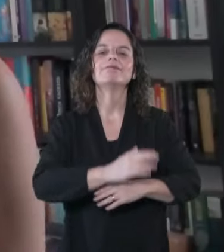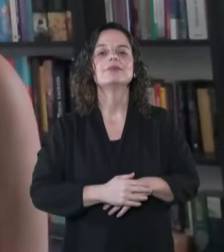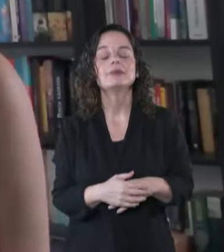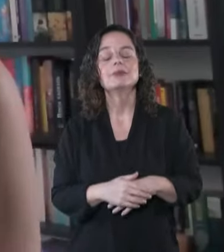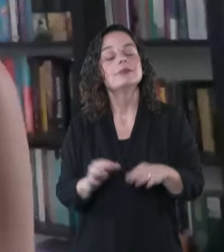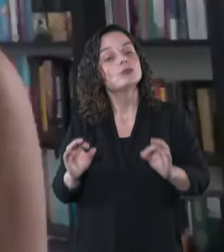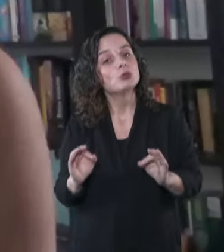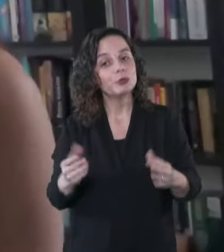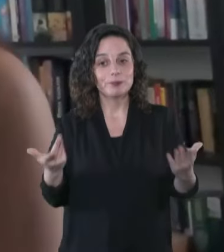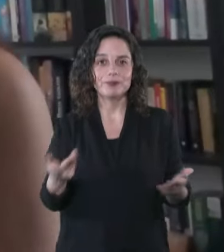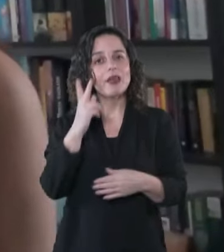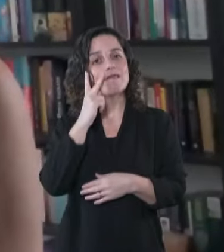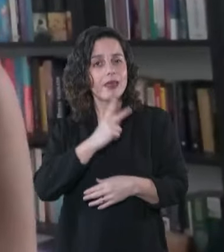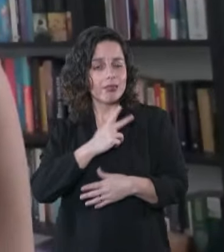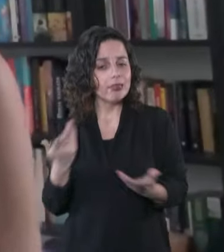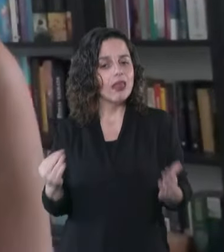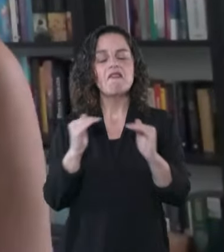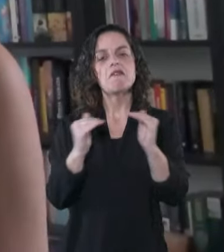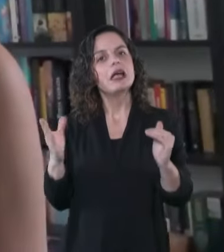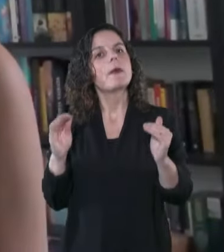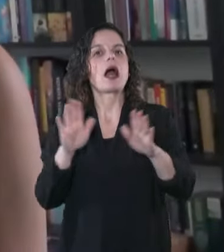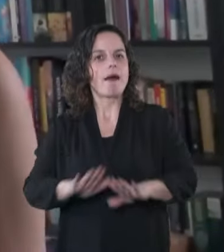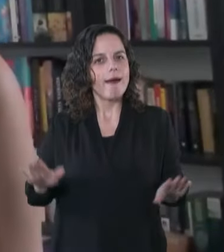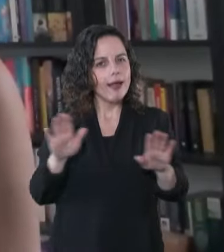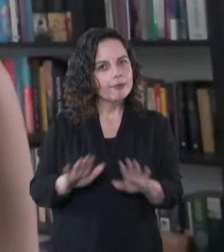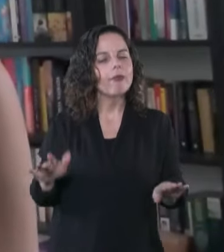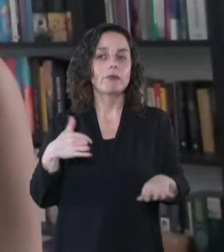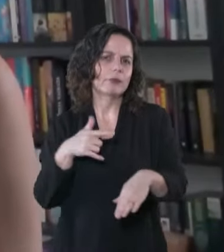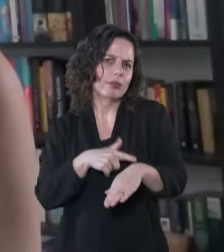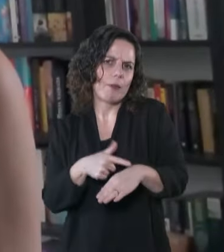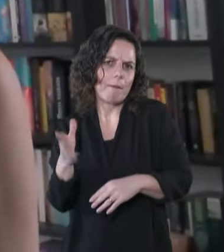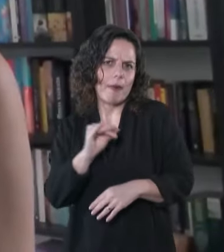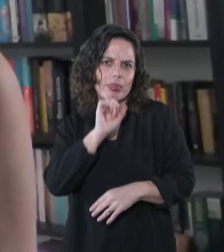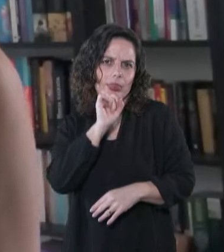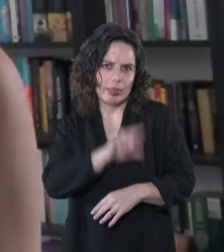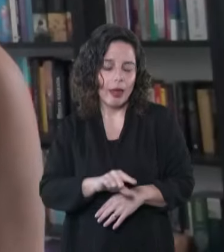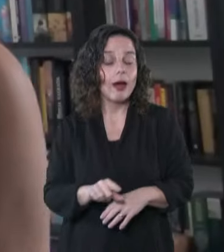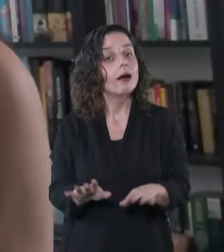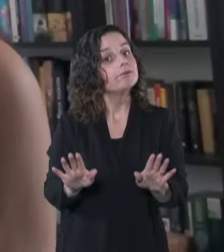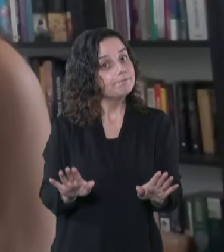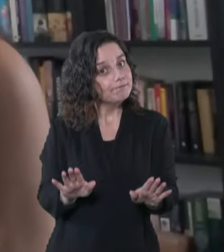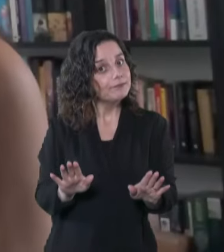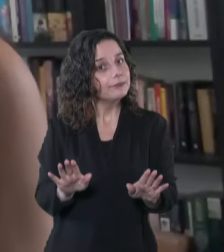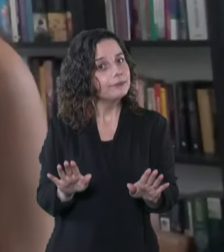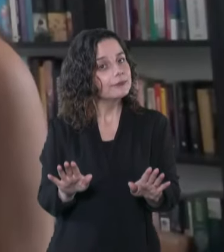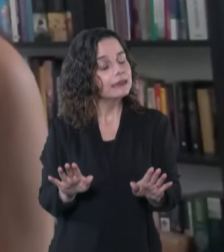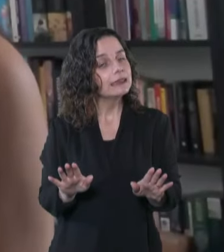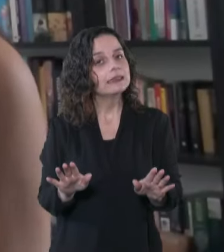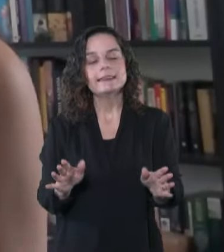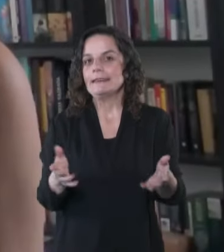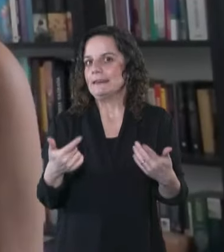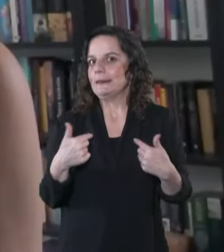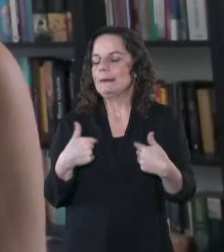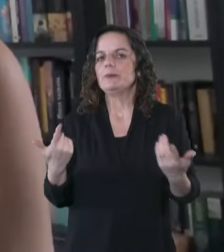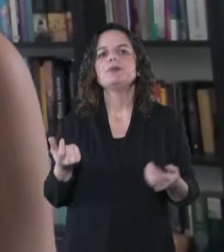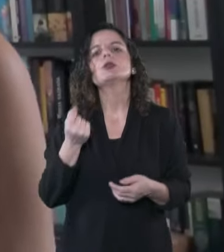E agora estando numa fase da minha vida em que as coisas estão mais calmas e eu acho que tenho mais tempo, apesar de... Eu não vou